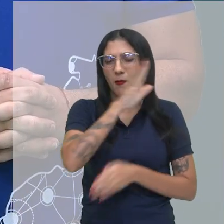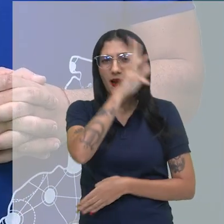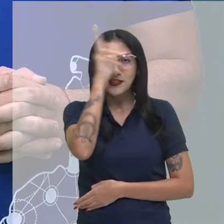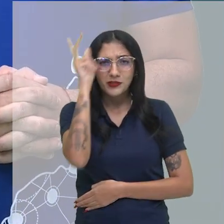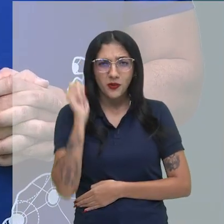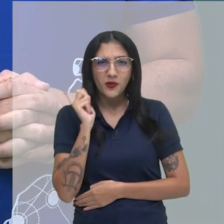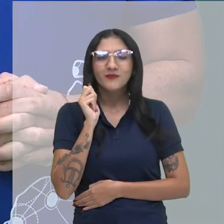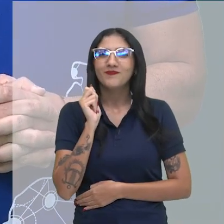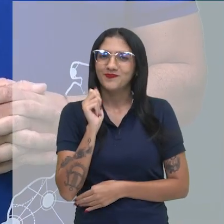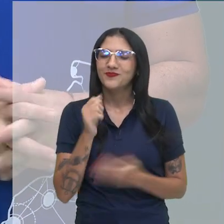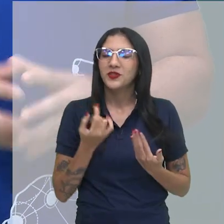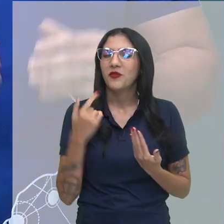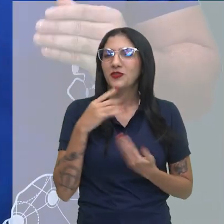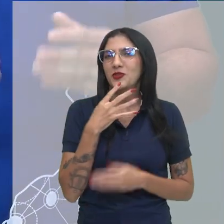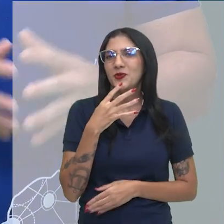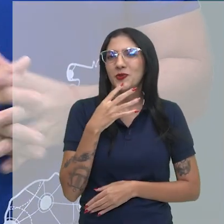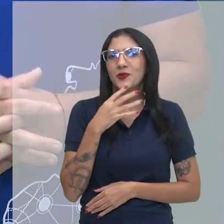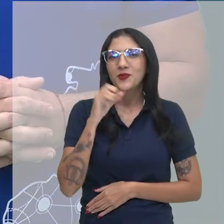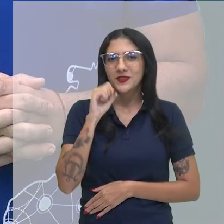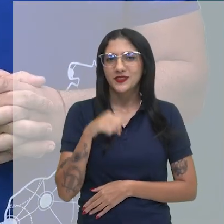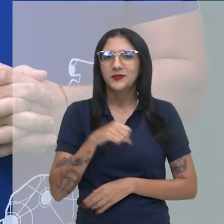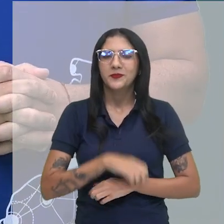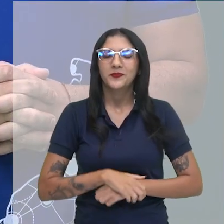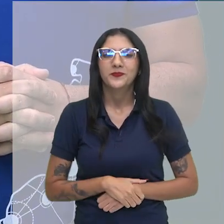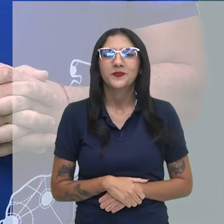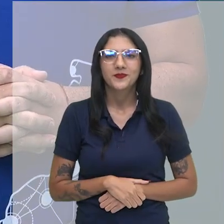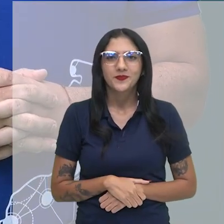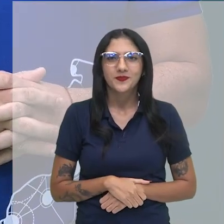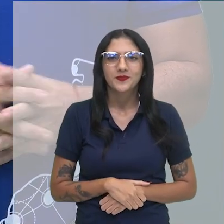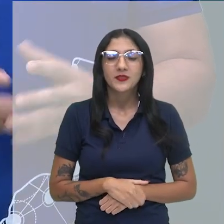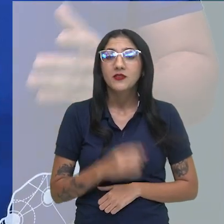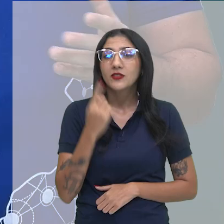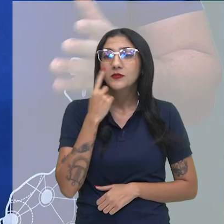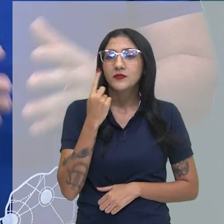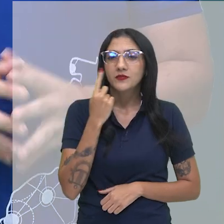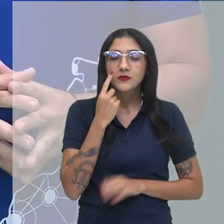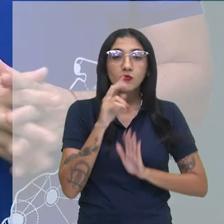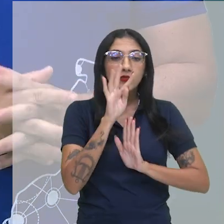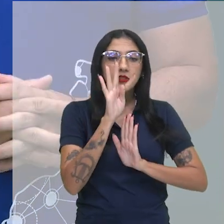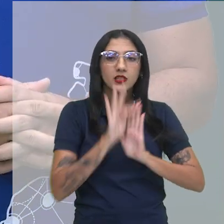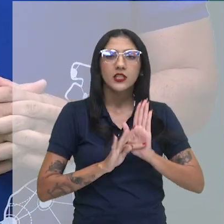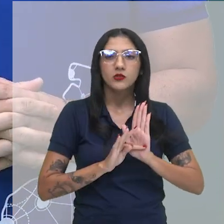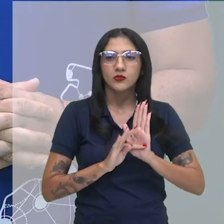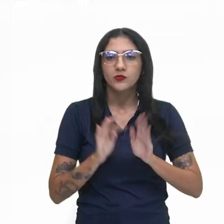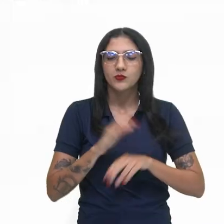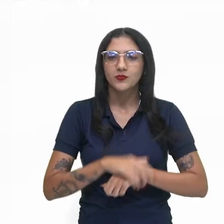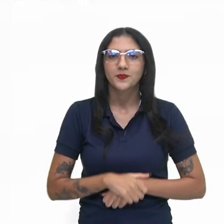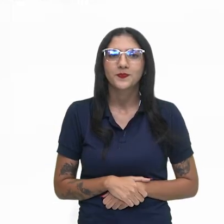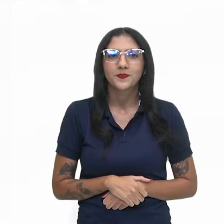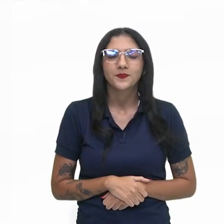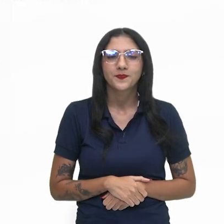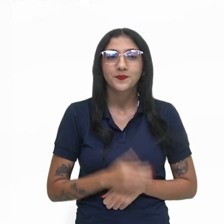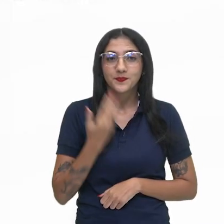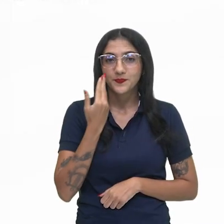aí a gastronomia, gastronomy. Vamos ver um texto sobre a nossa gastronomia.